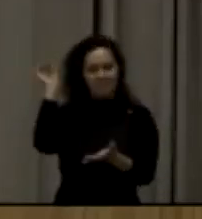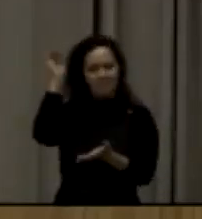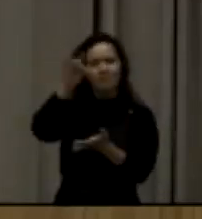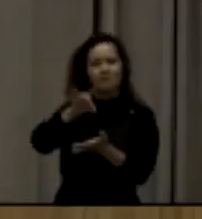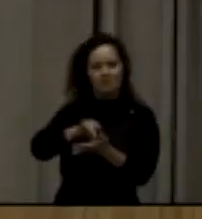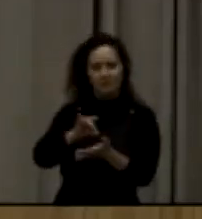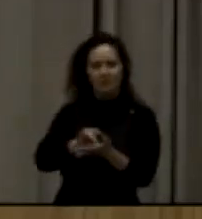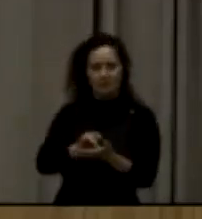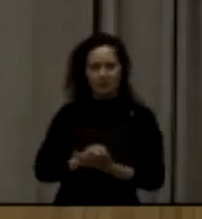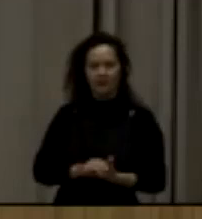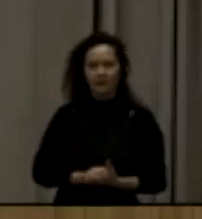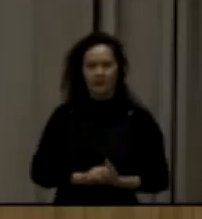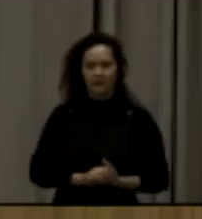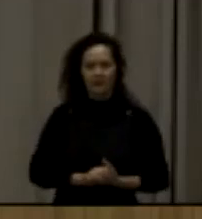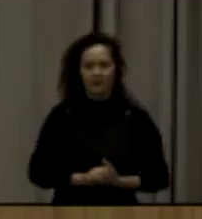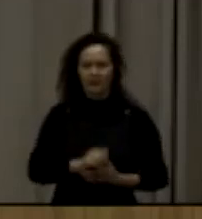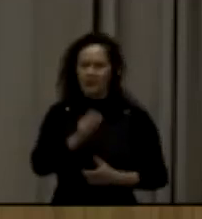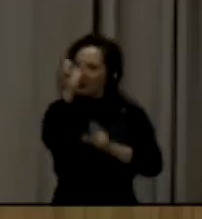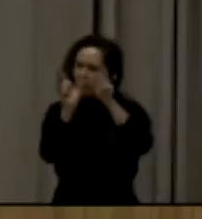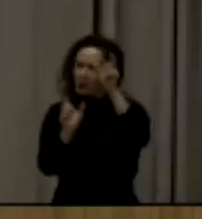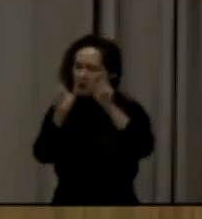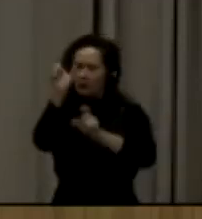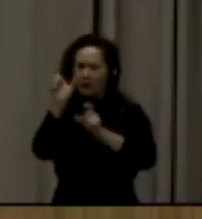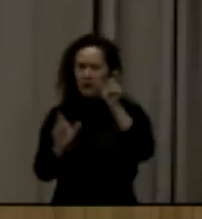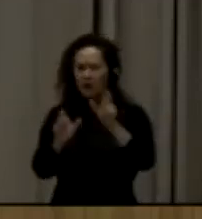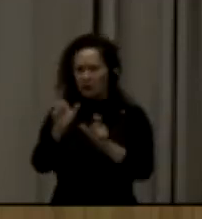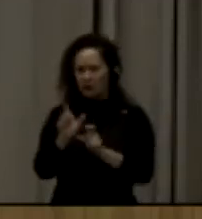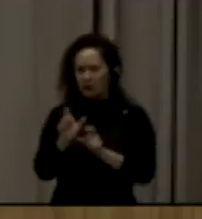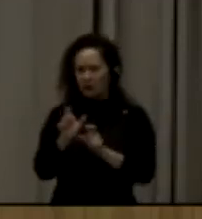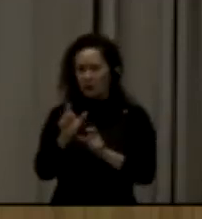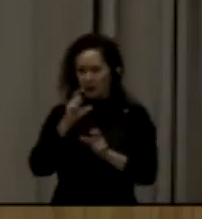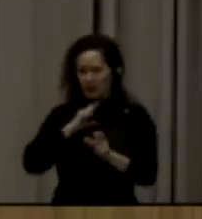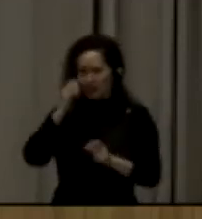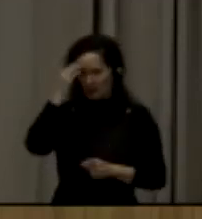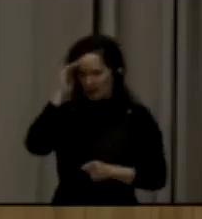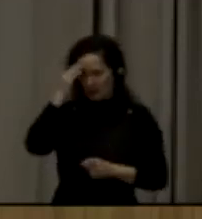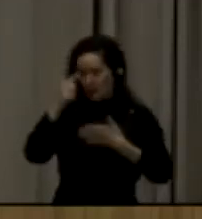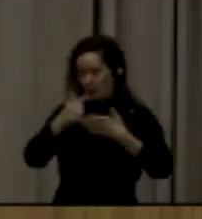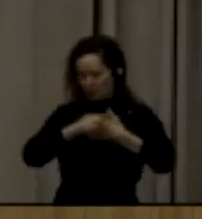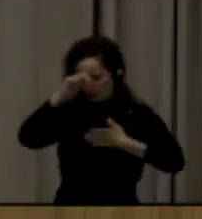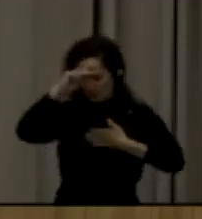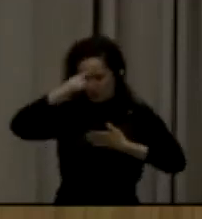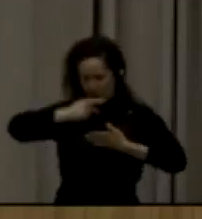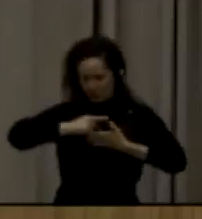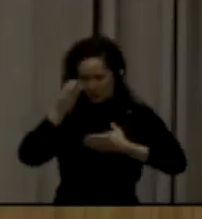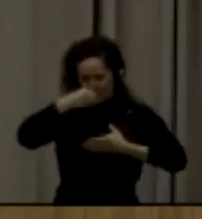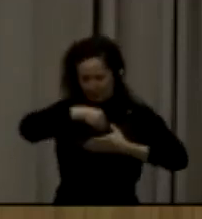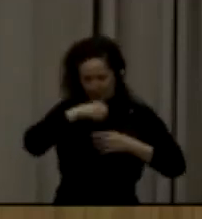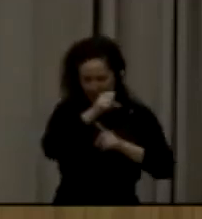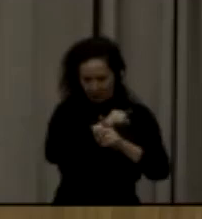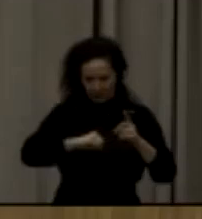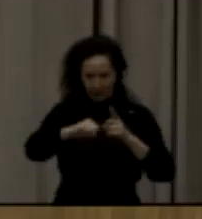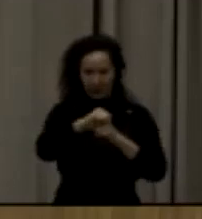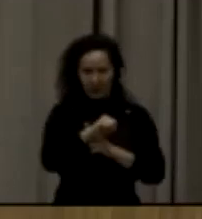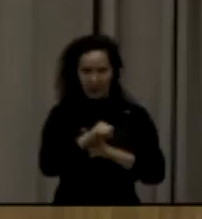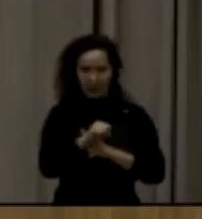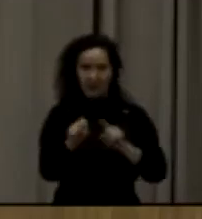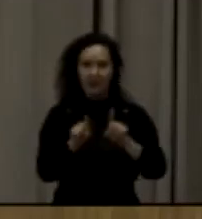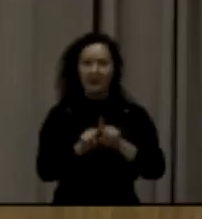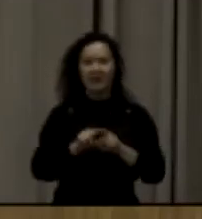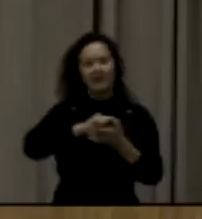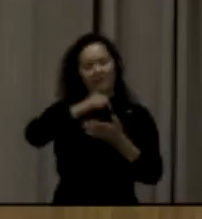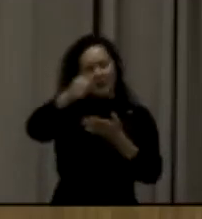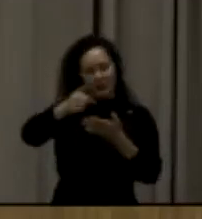verdadeiro. Porque os sujeitos, com a compreensão do seu papel na sociedade, além